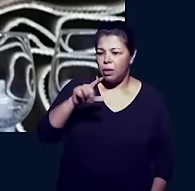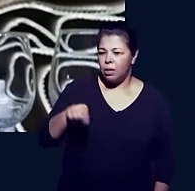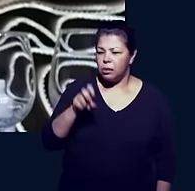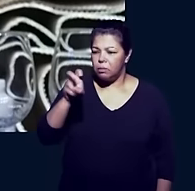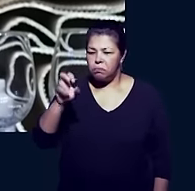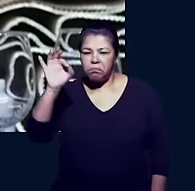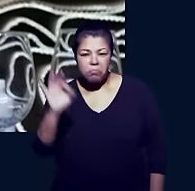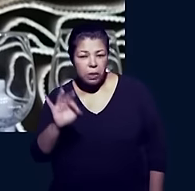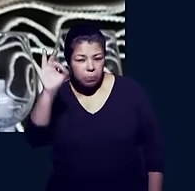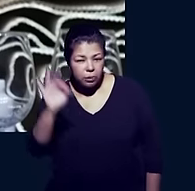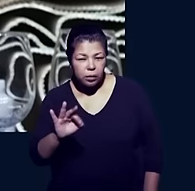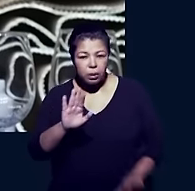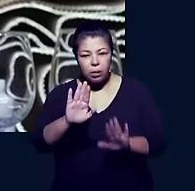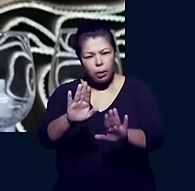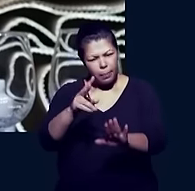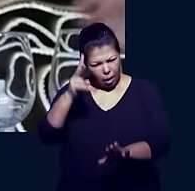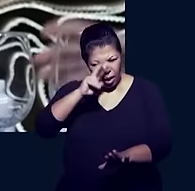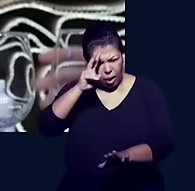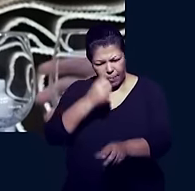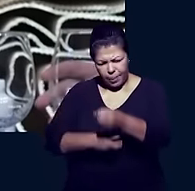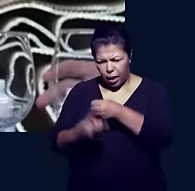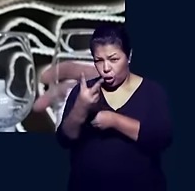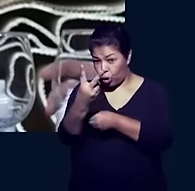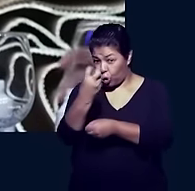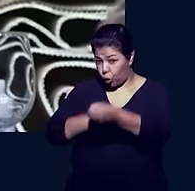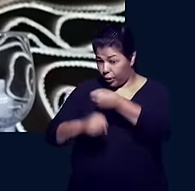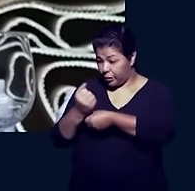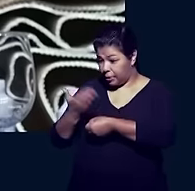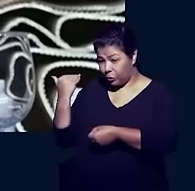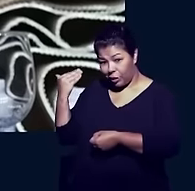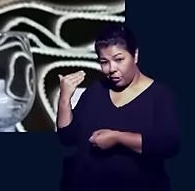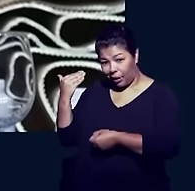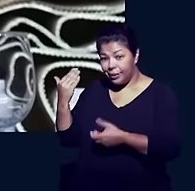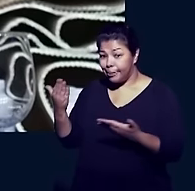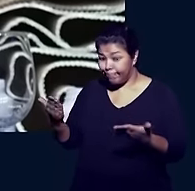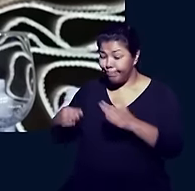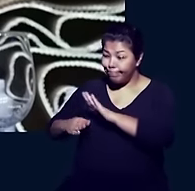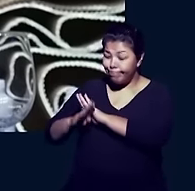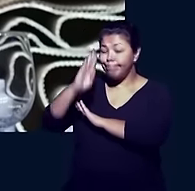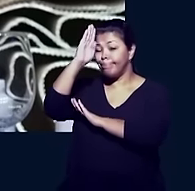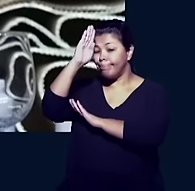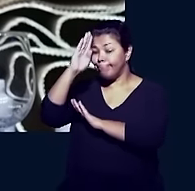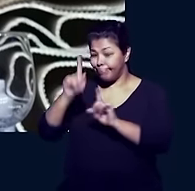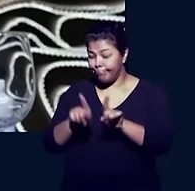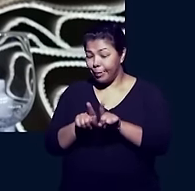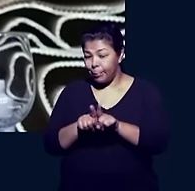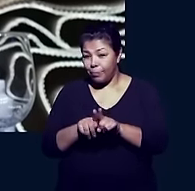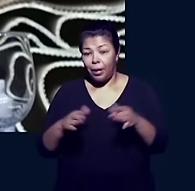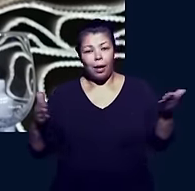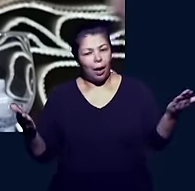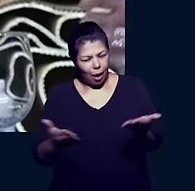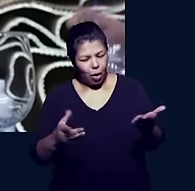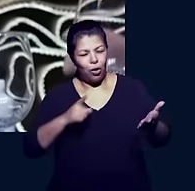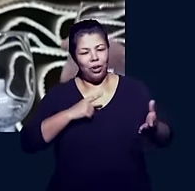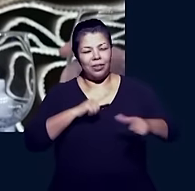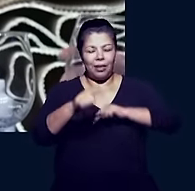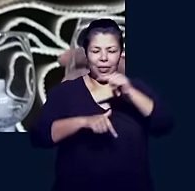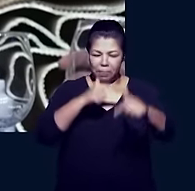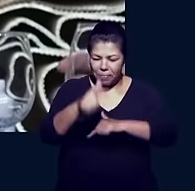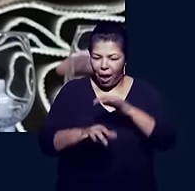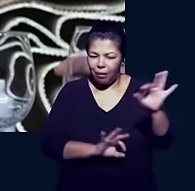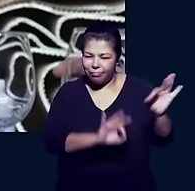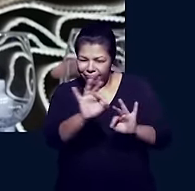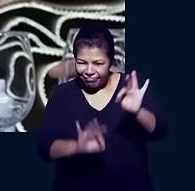pô Olha onde a gente estava do anos atrás onde a gente tá grosso modo com a autonomia do Banco Central com o trabalho que vem sendo feito com as novas indicações do Banco